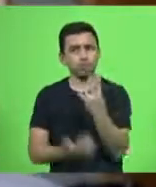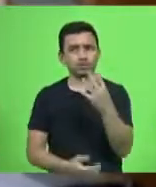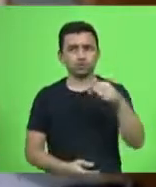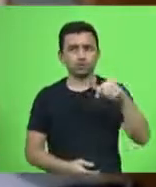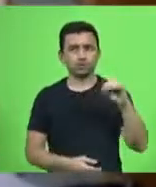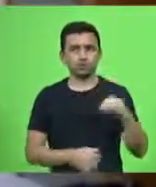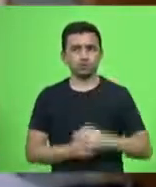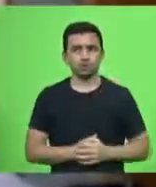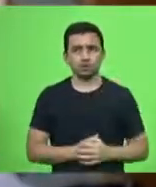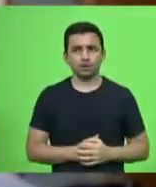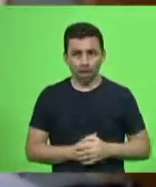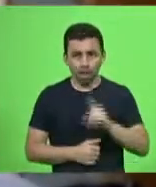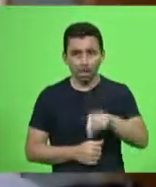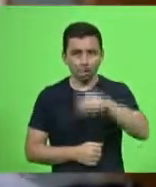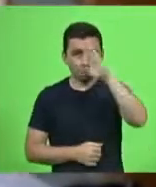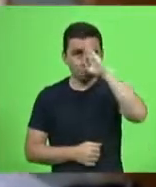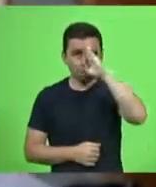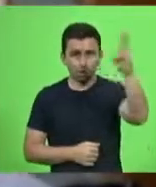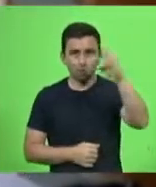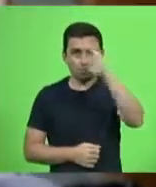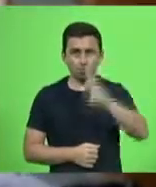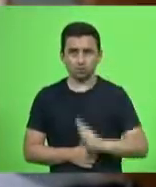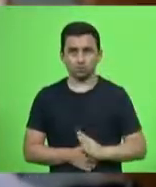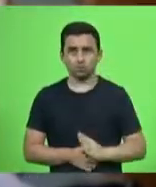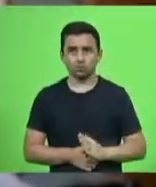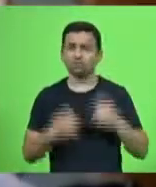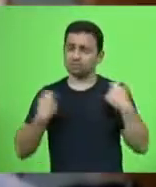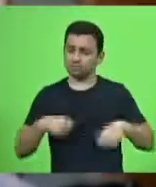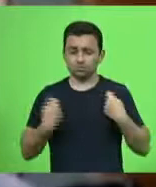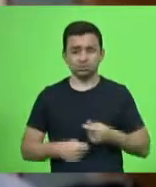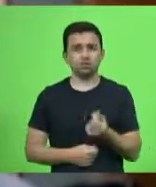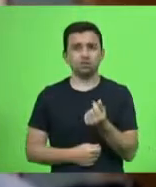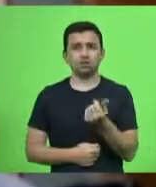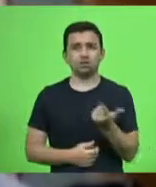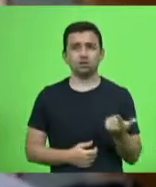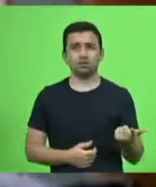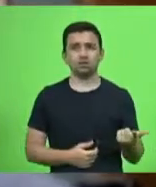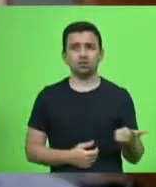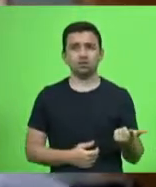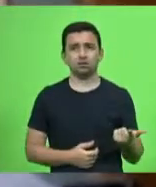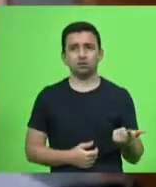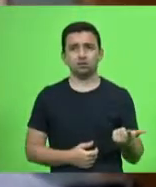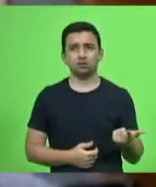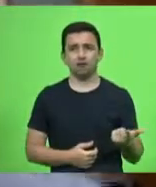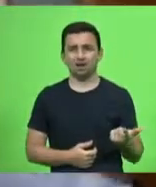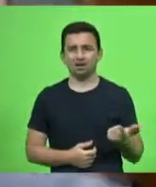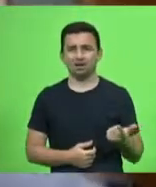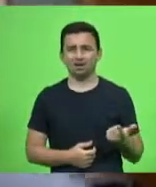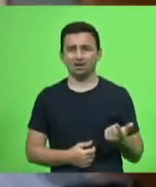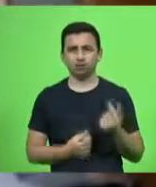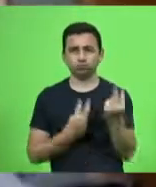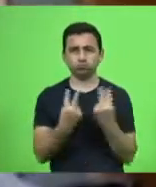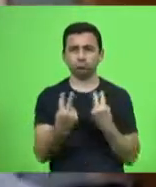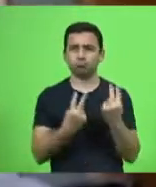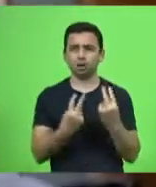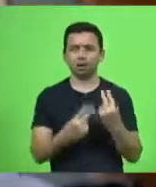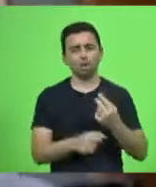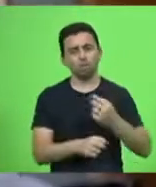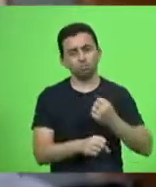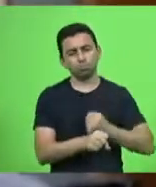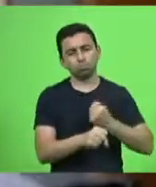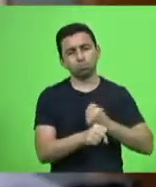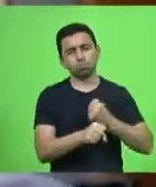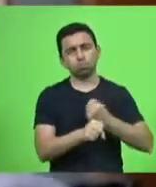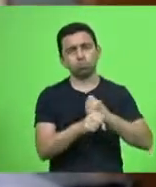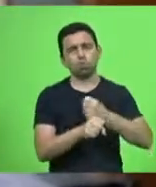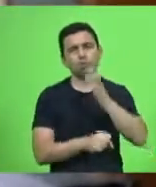Se é prioridade nacional, tem que haver recursos. A duplicação não anda, anda a passo de